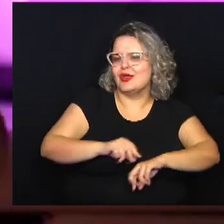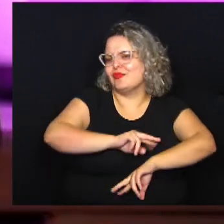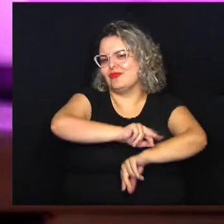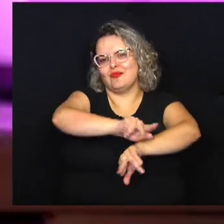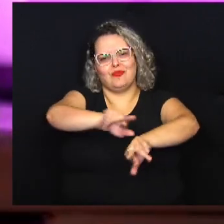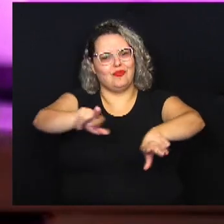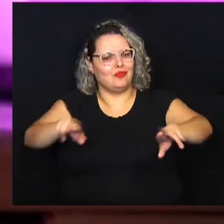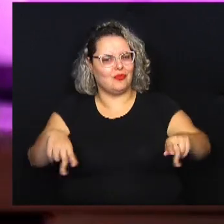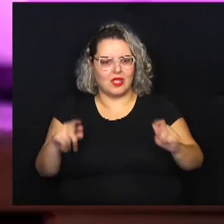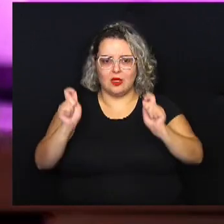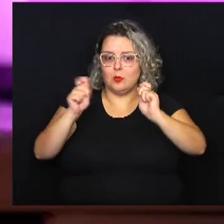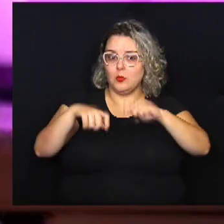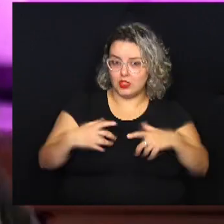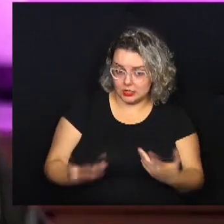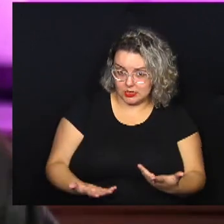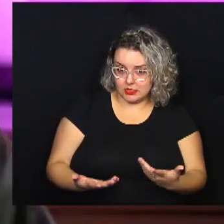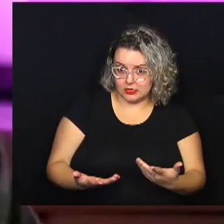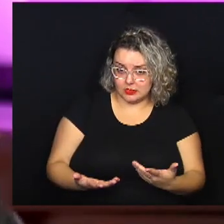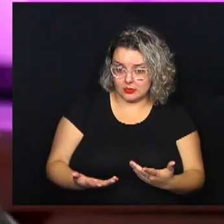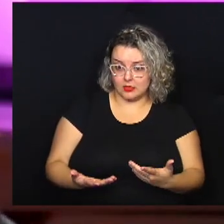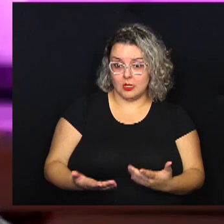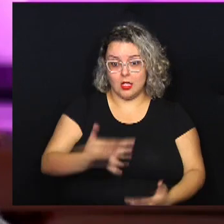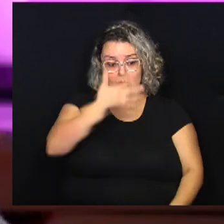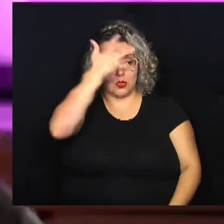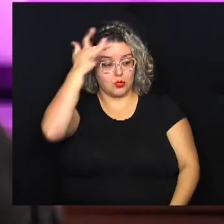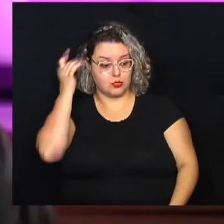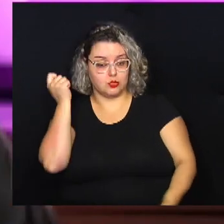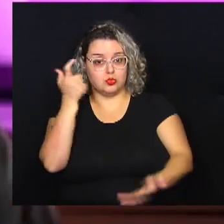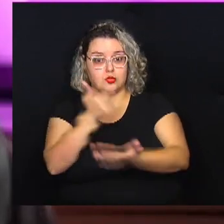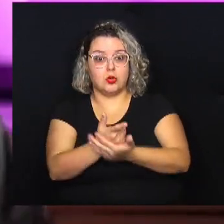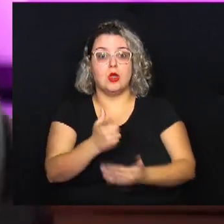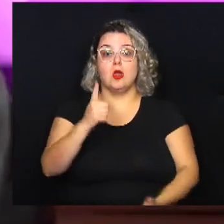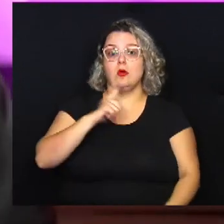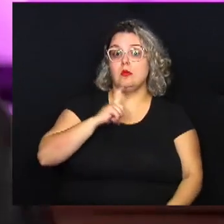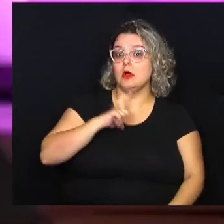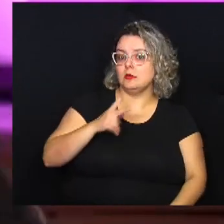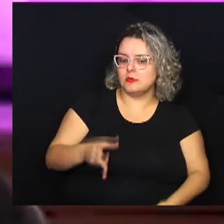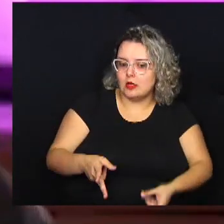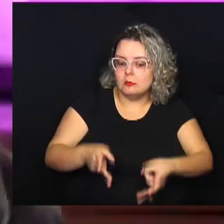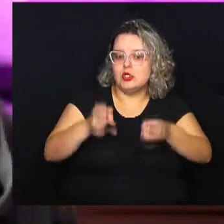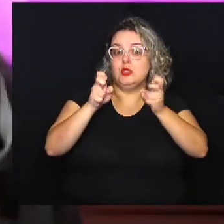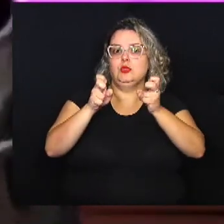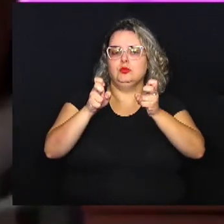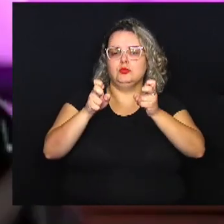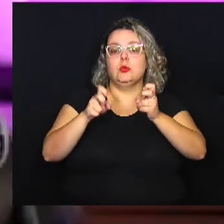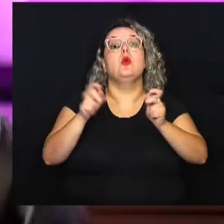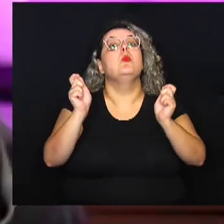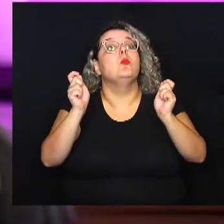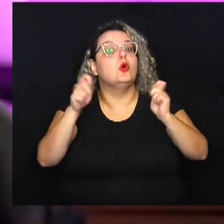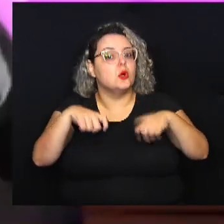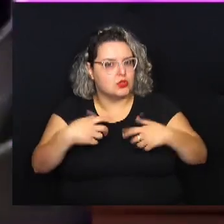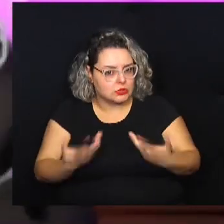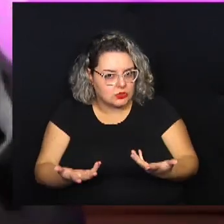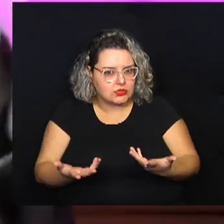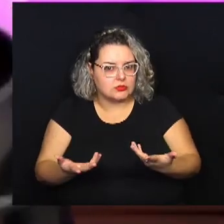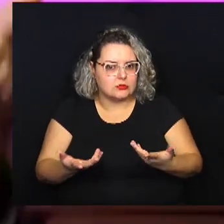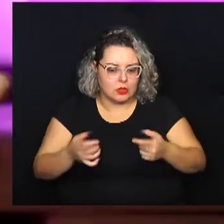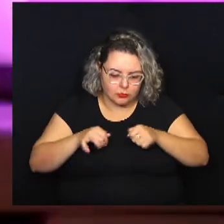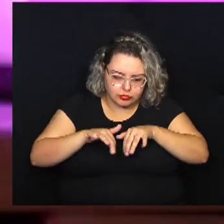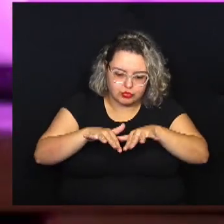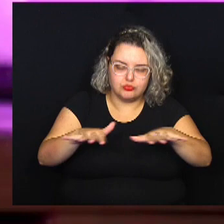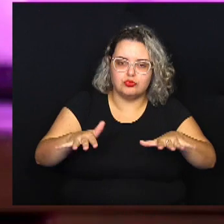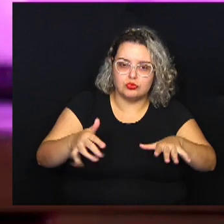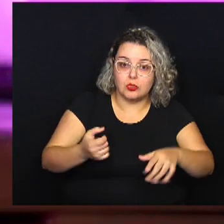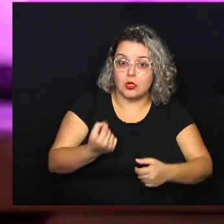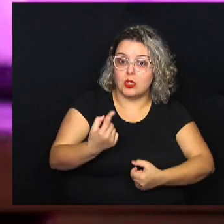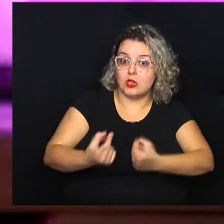variados possíveis. O consumidor ali, ao ter sido identificado como possível transmissor ali de algum